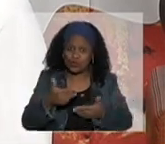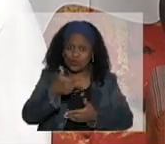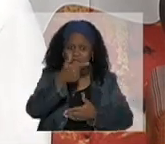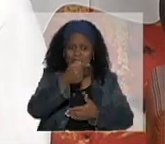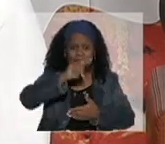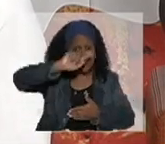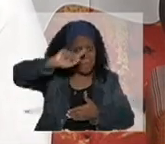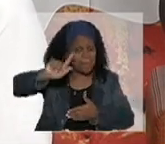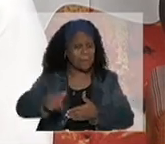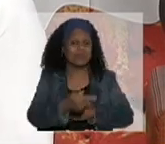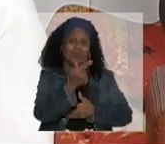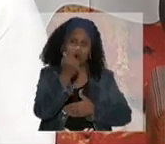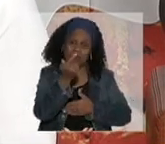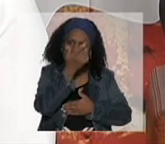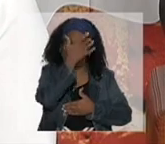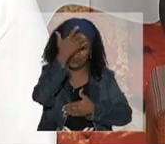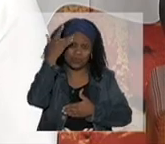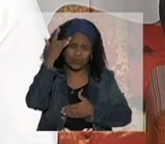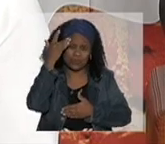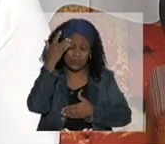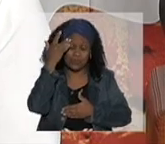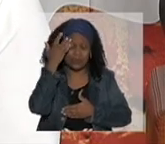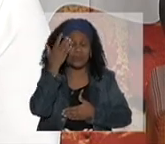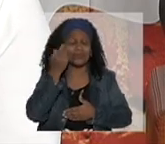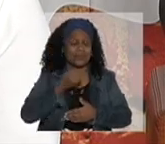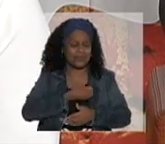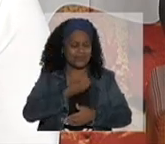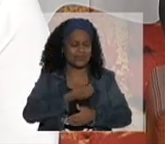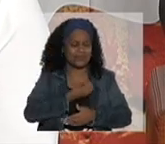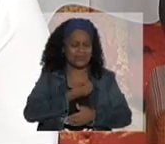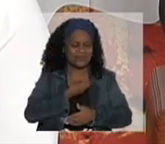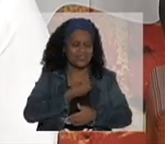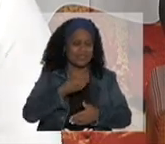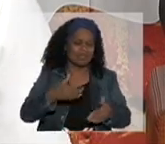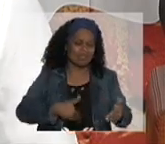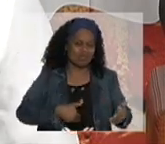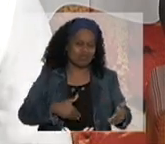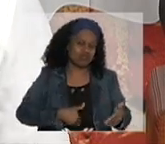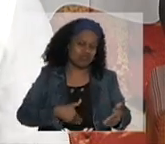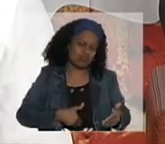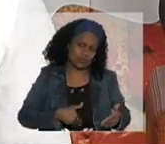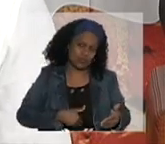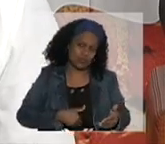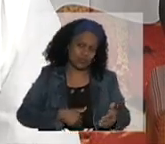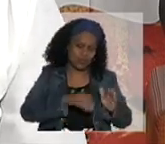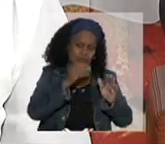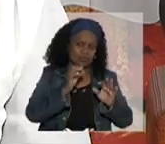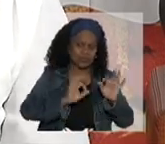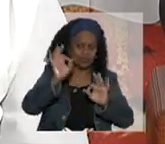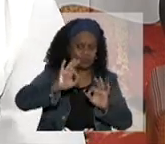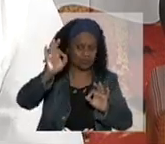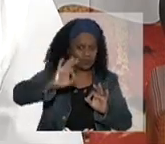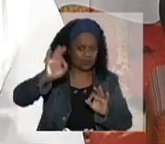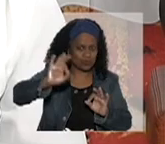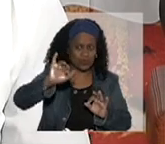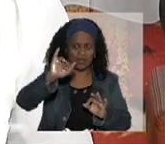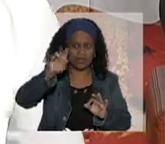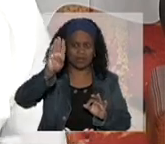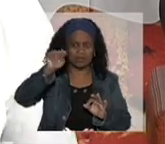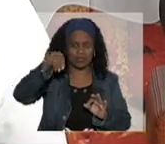hoje cerca de 7 milhões de pessoas que ainda estão nessa situação, né? São os dados revelados na última pesquisa